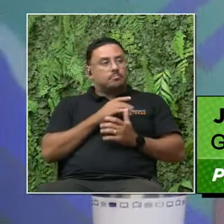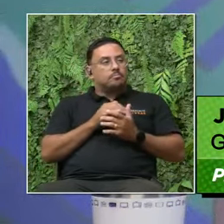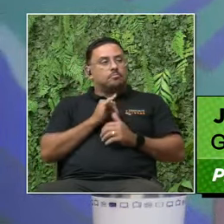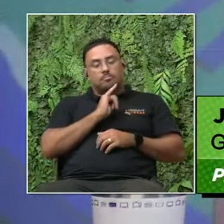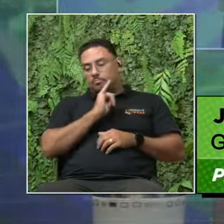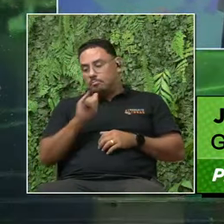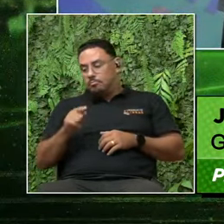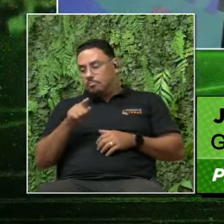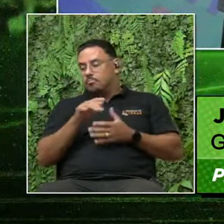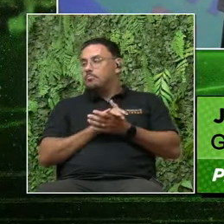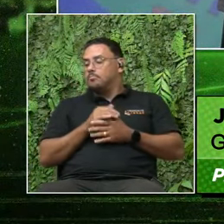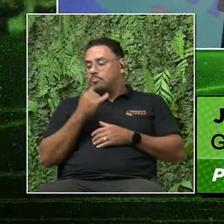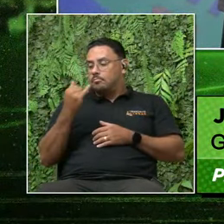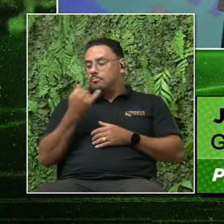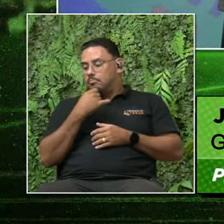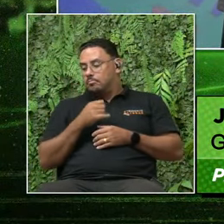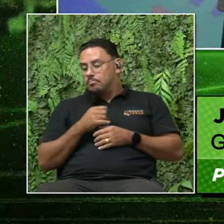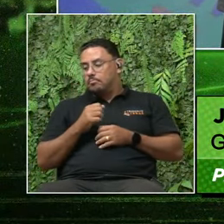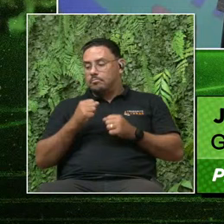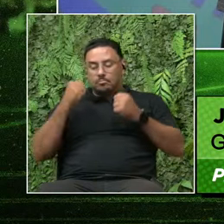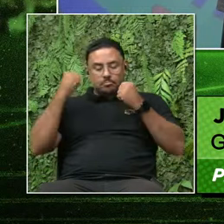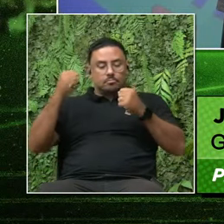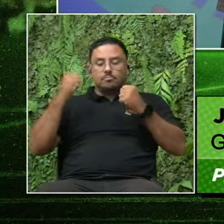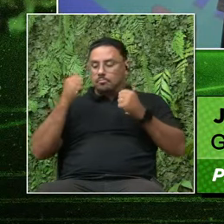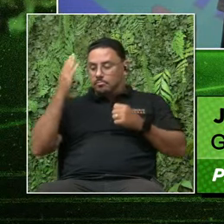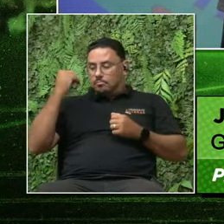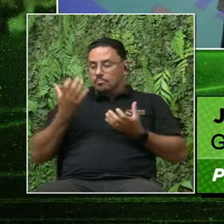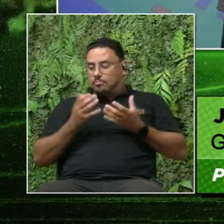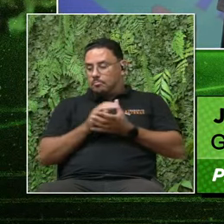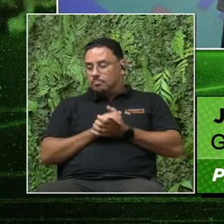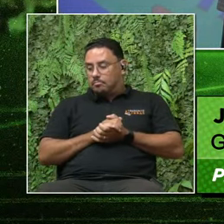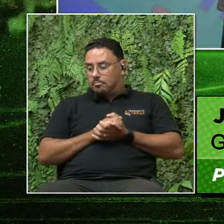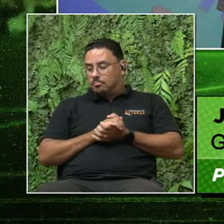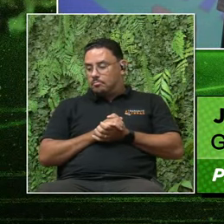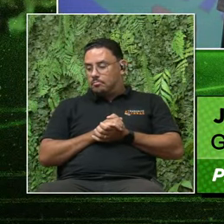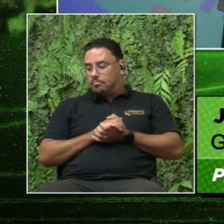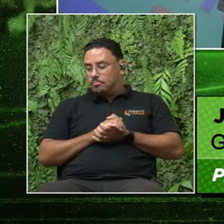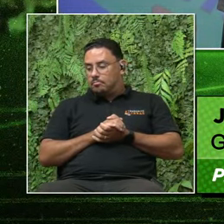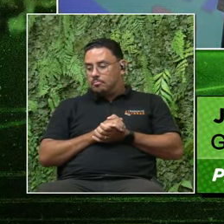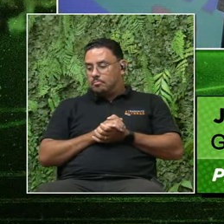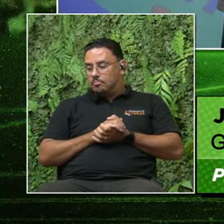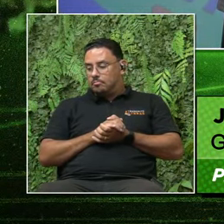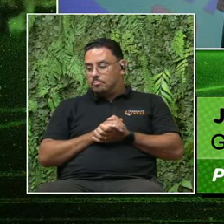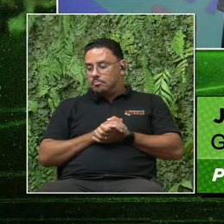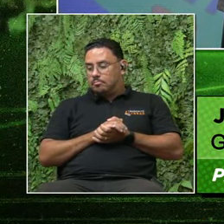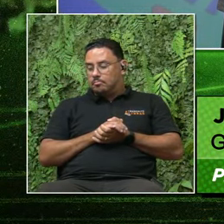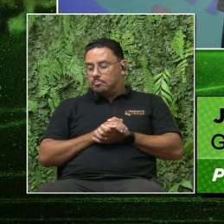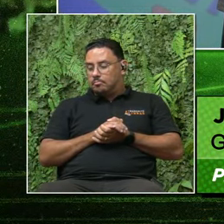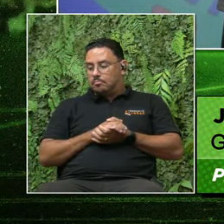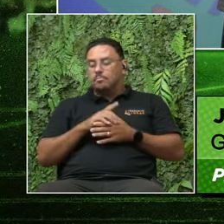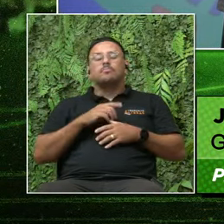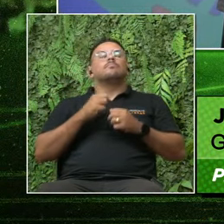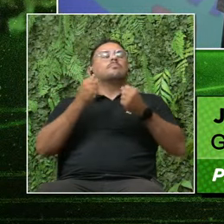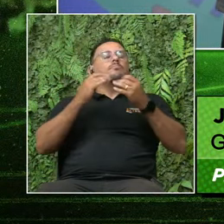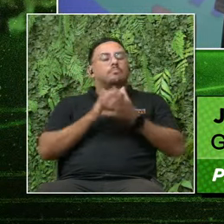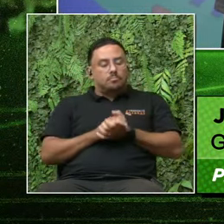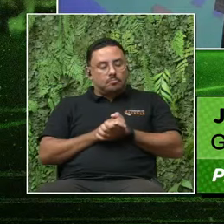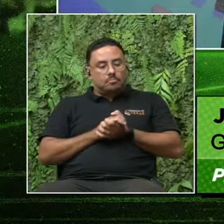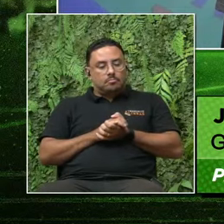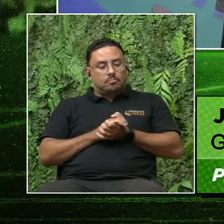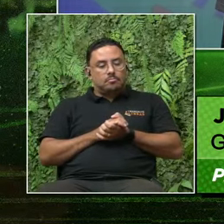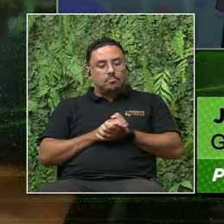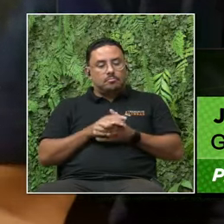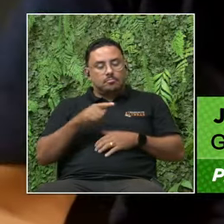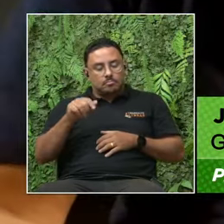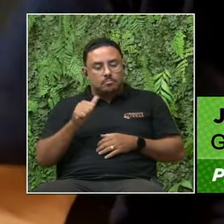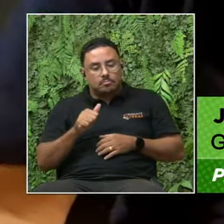avisa para ele aí que é importante a torcida do Cruzeiro quer ouvir aqui tá aqui chegou chegou chegou isso Conta pra gente então adru